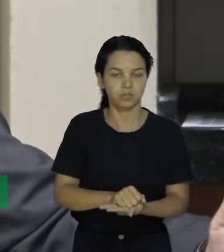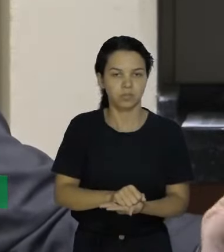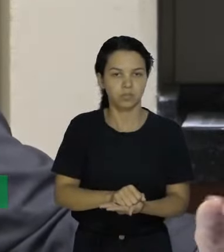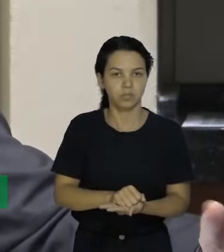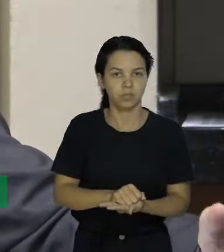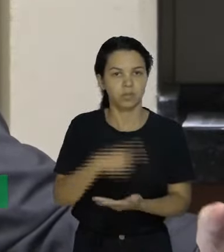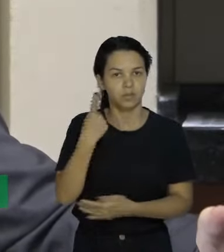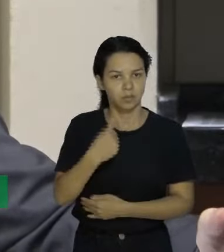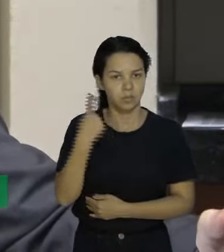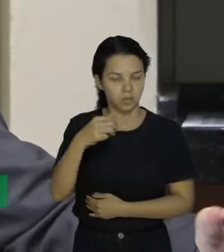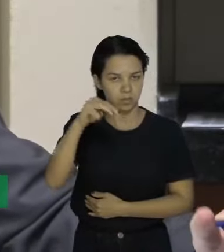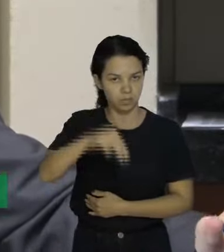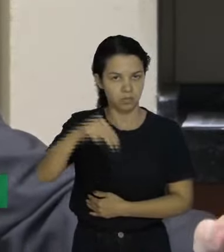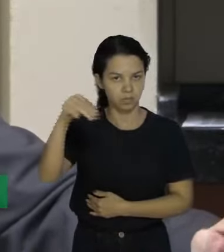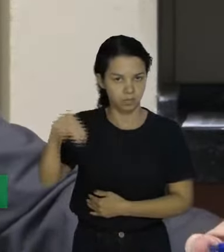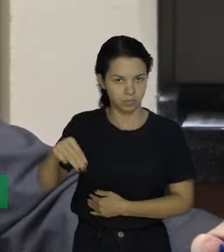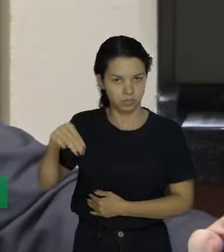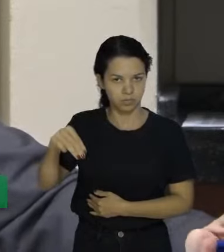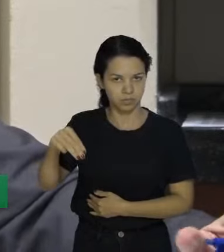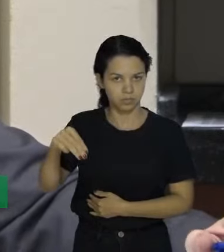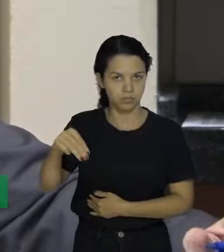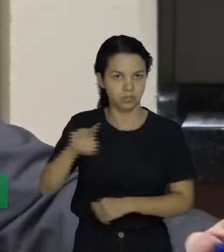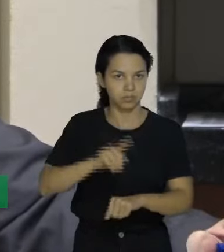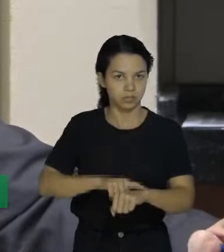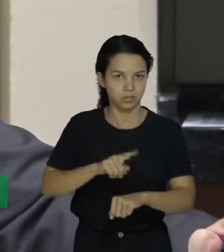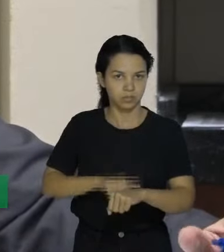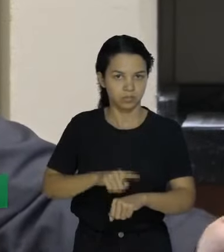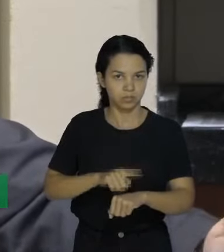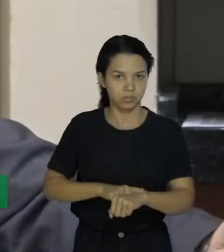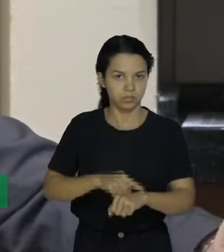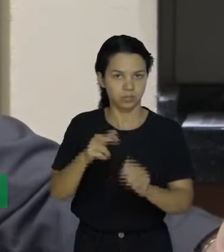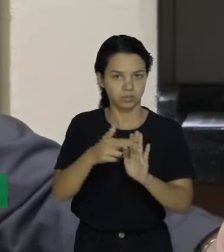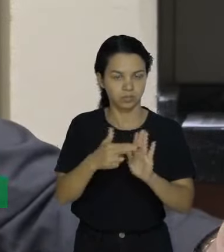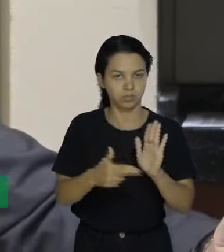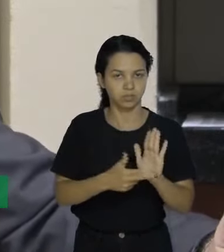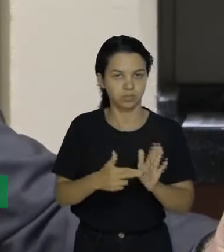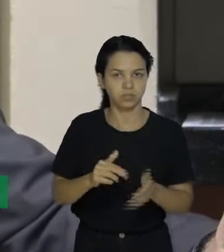Mota vossa excelência tem o tempo regimental